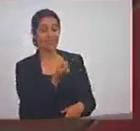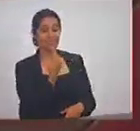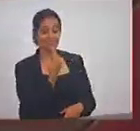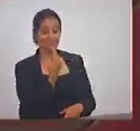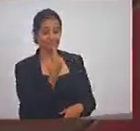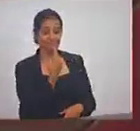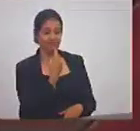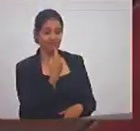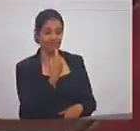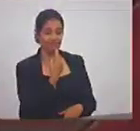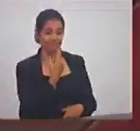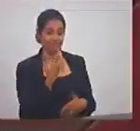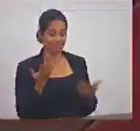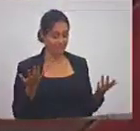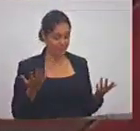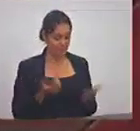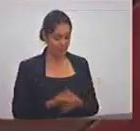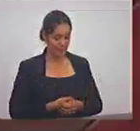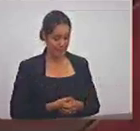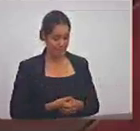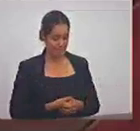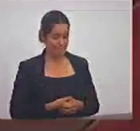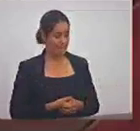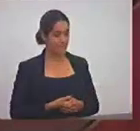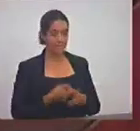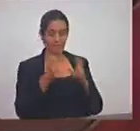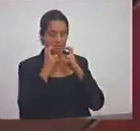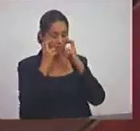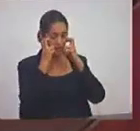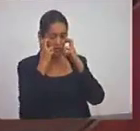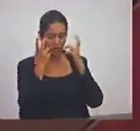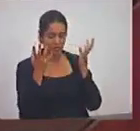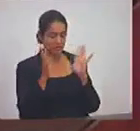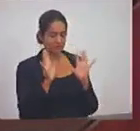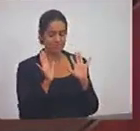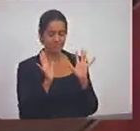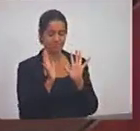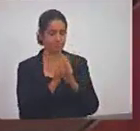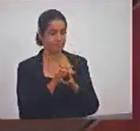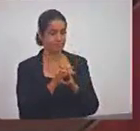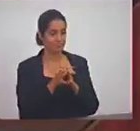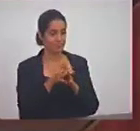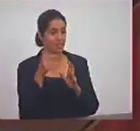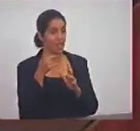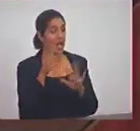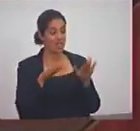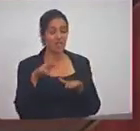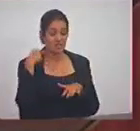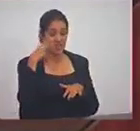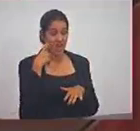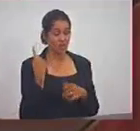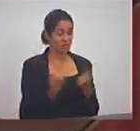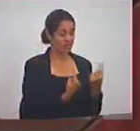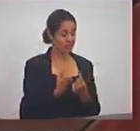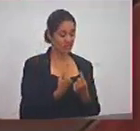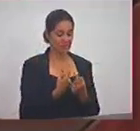prefeito, aprovei o projeto. É vergonhoso. Muitas vezes a gente fala assim, o que nós estamos fazendo aqui?